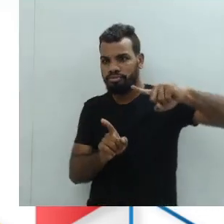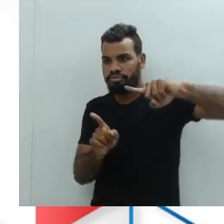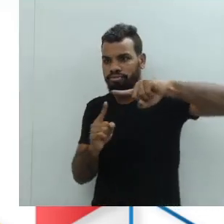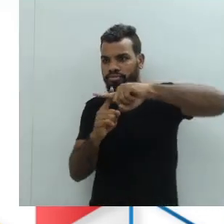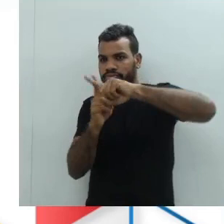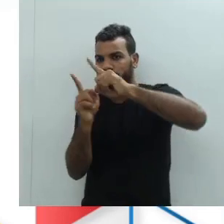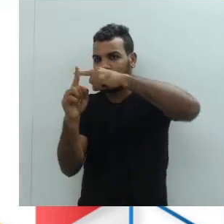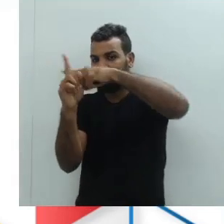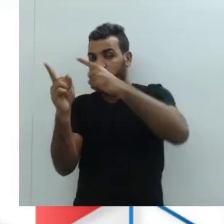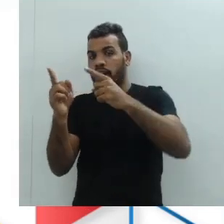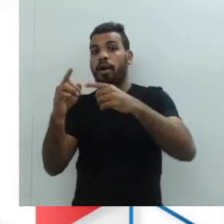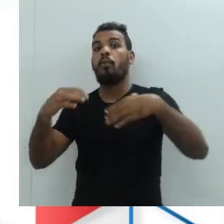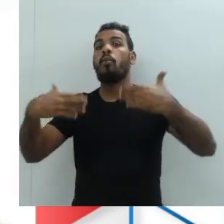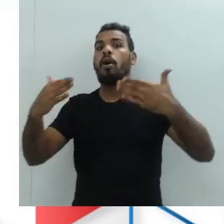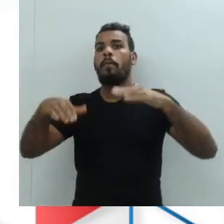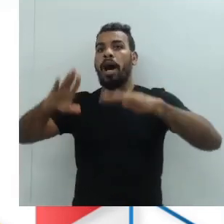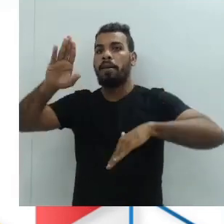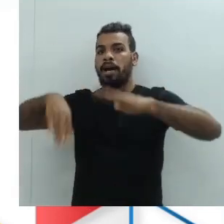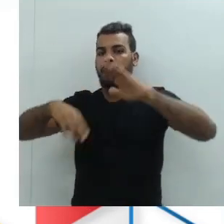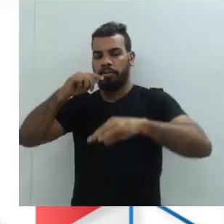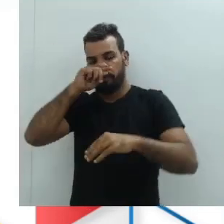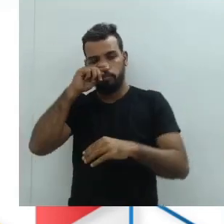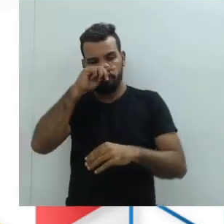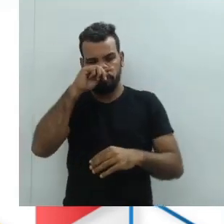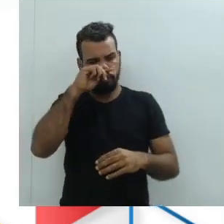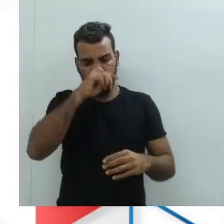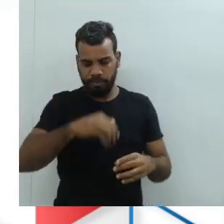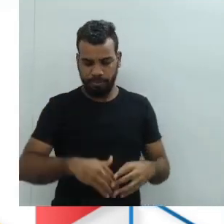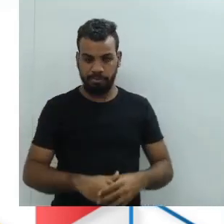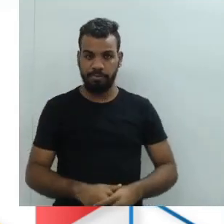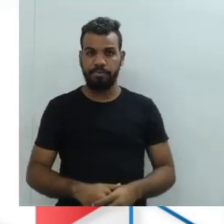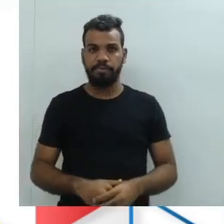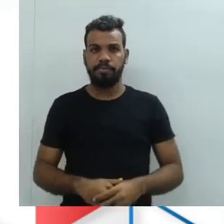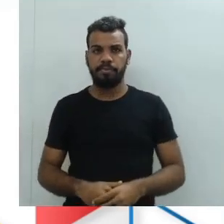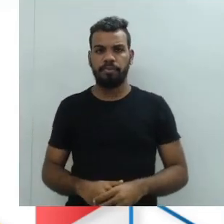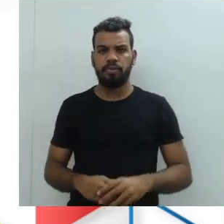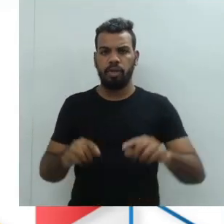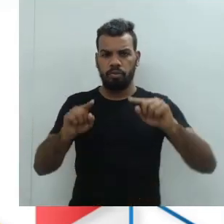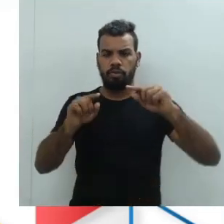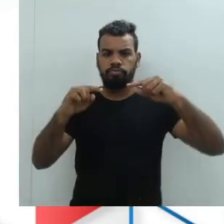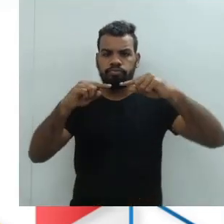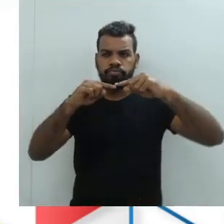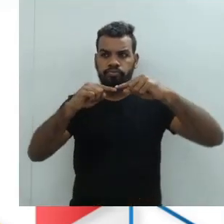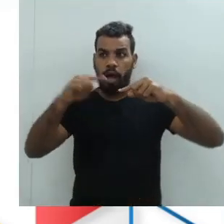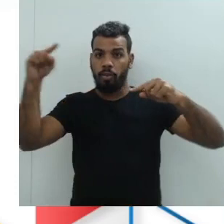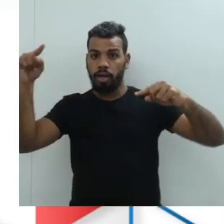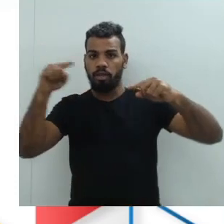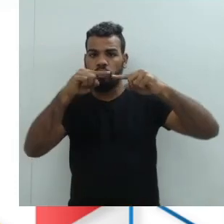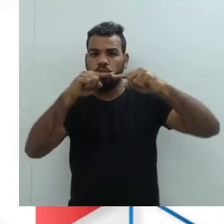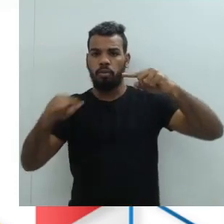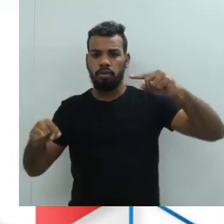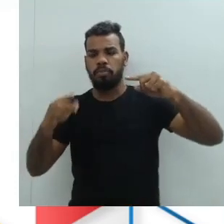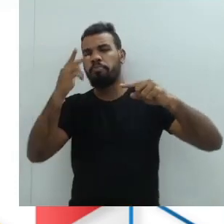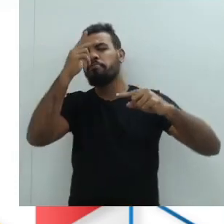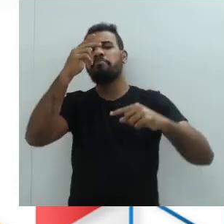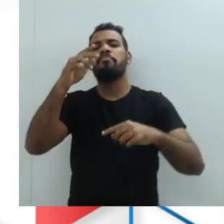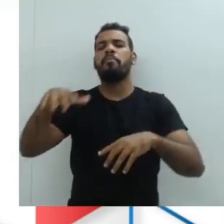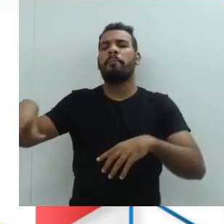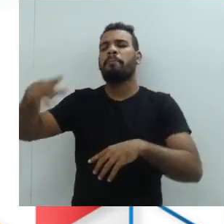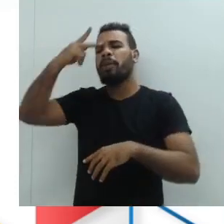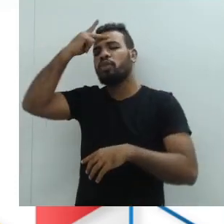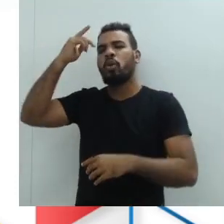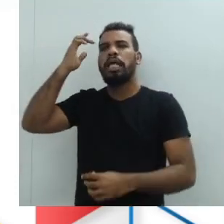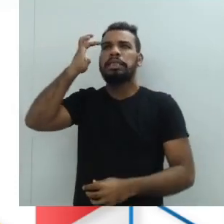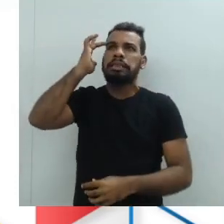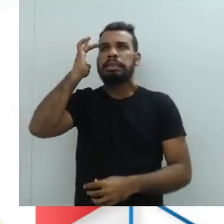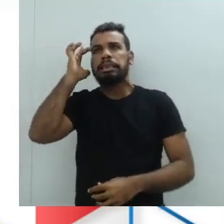ele faz umas perguntas ali, ó, e por aí vai, né? Houve aumento ou diminuição no número de indecisos, brancos e